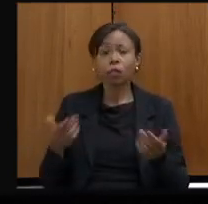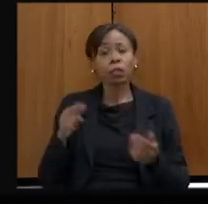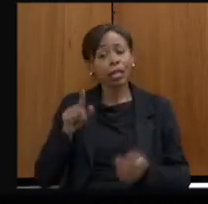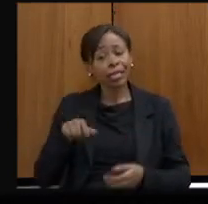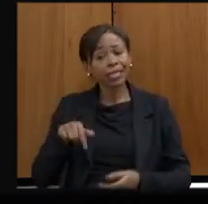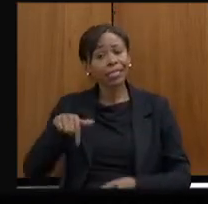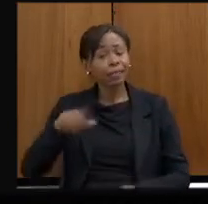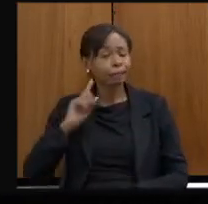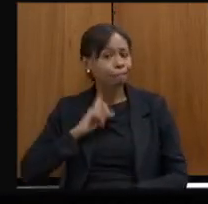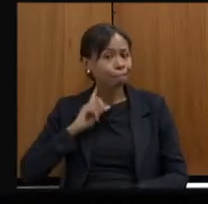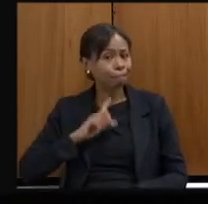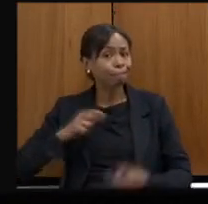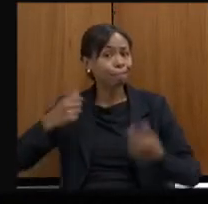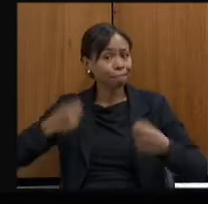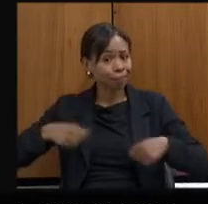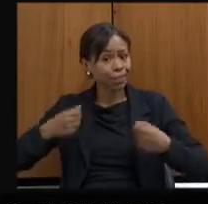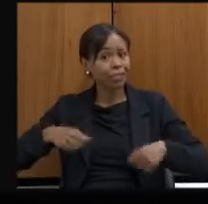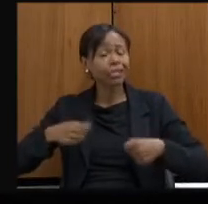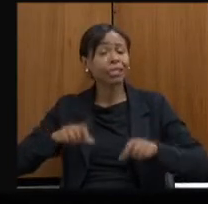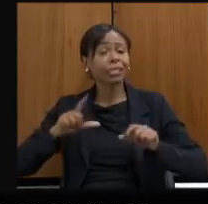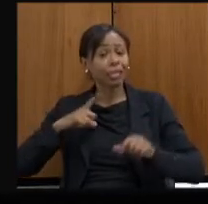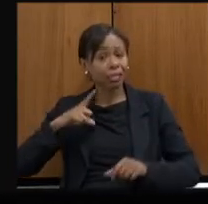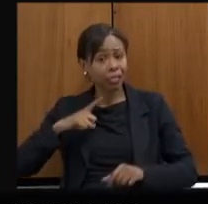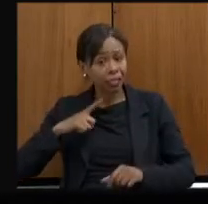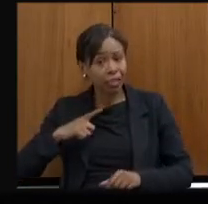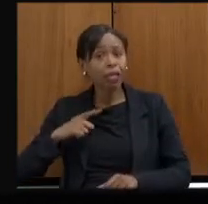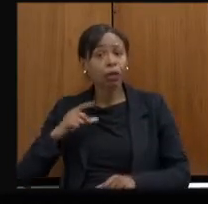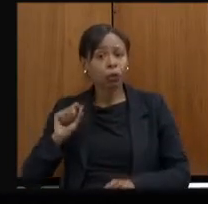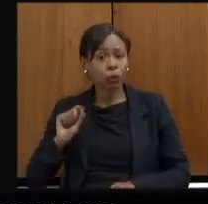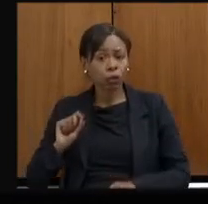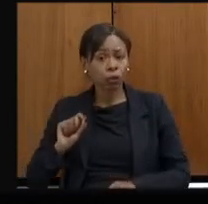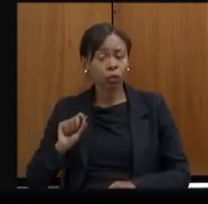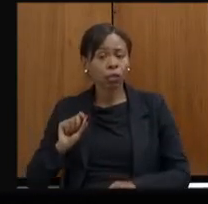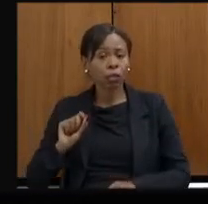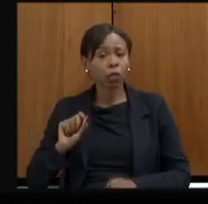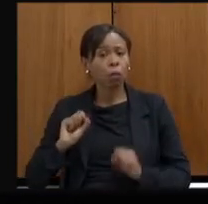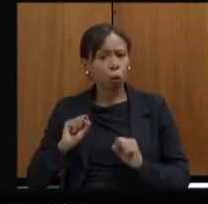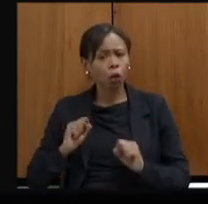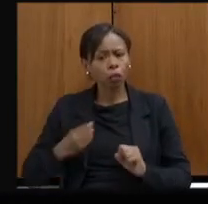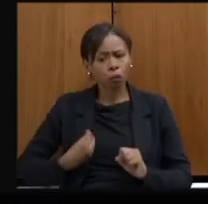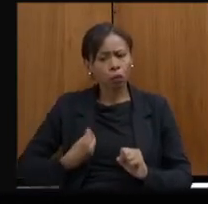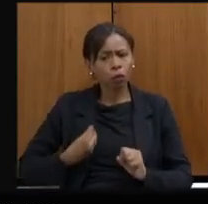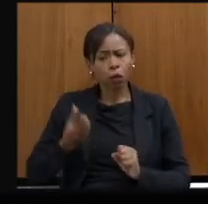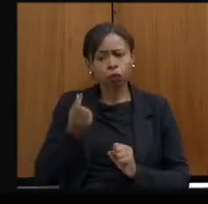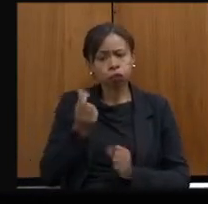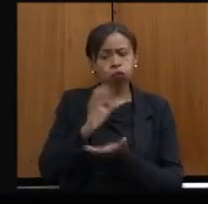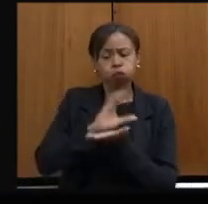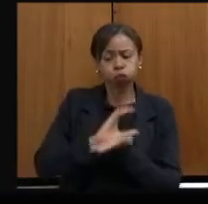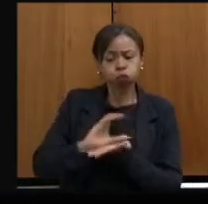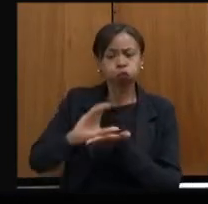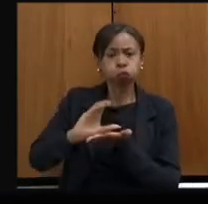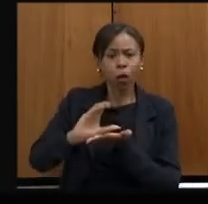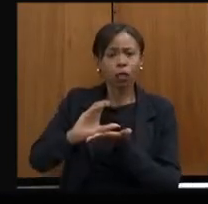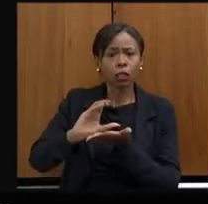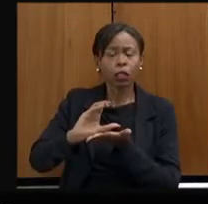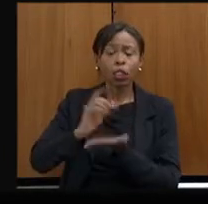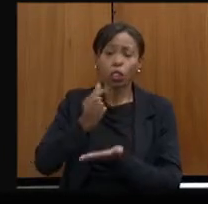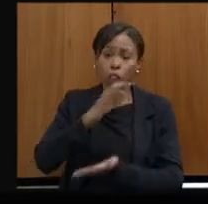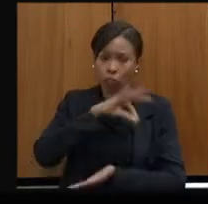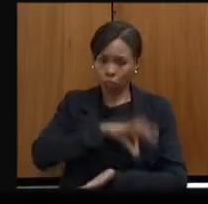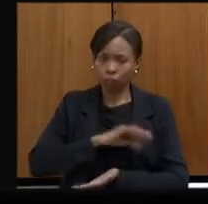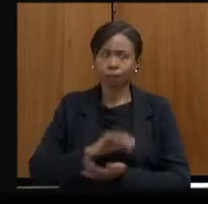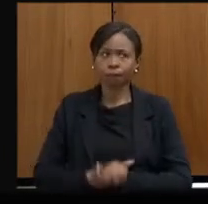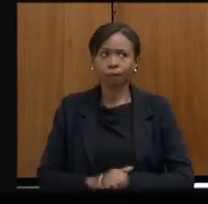Gerais. Acho muito importante que Minas tenha também, participe desse cofinanciamento da transferência de renda. A